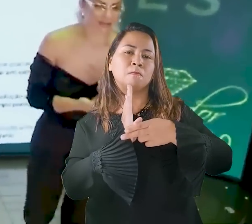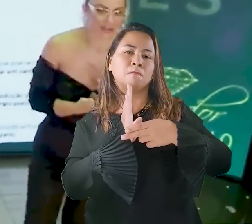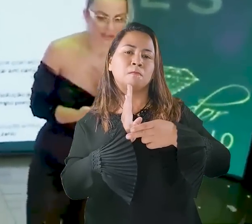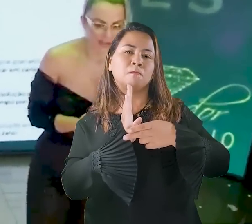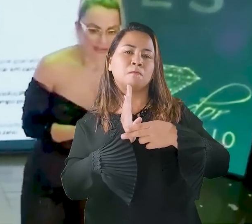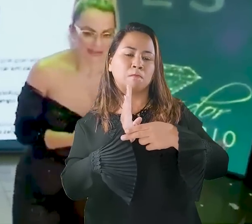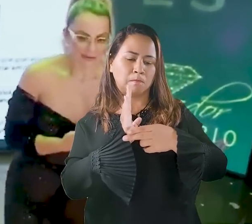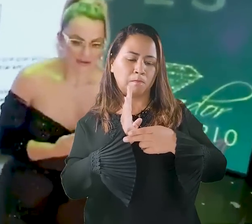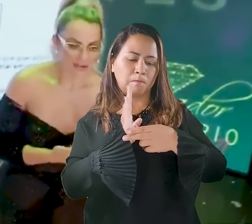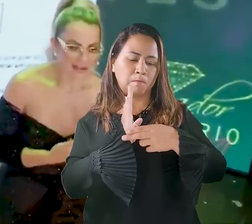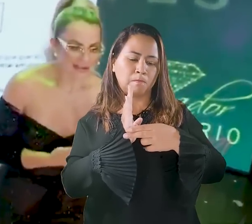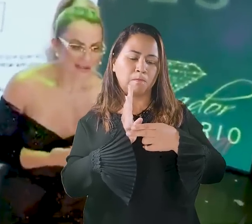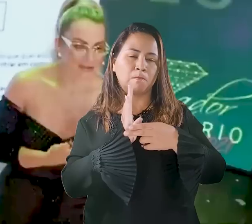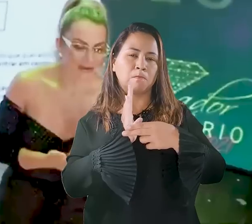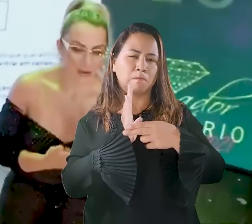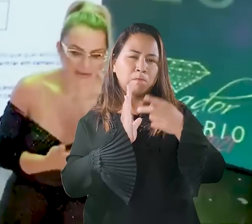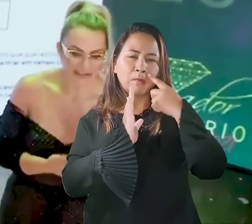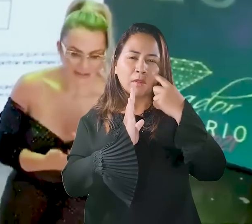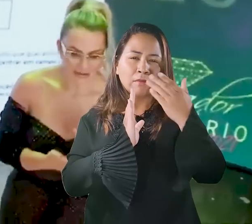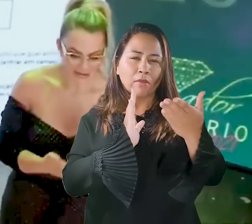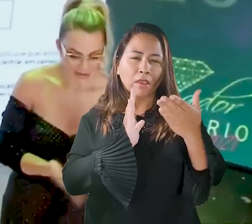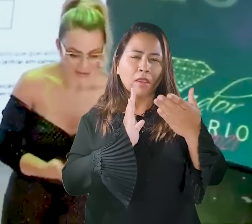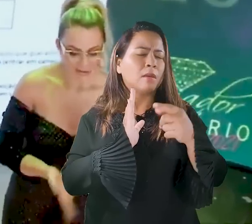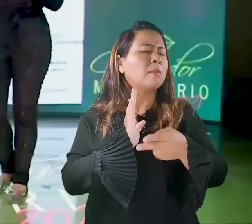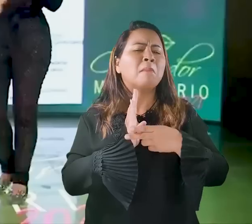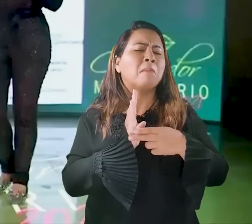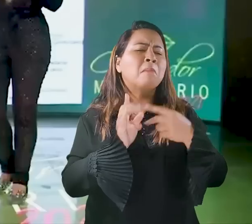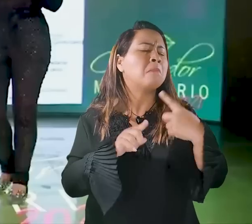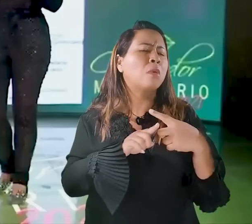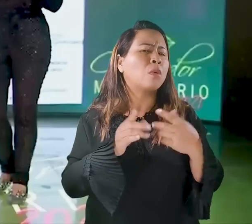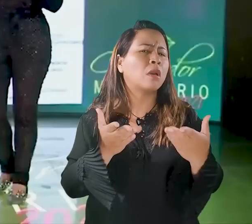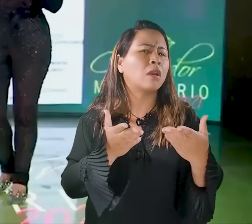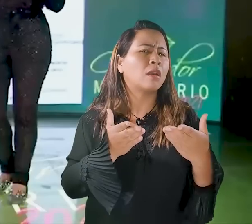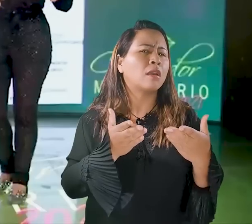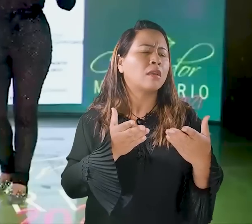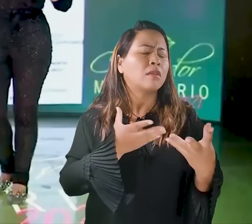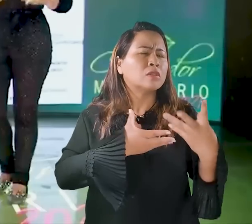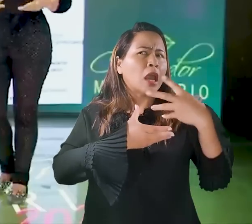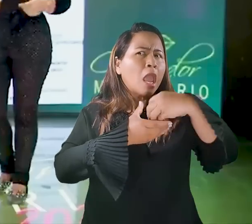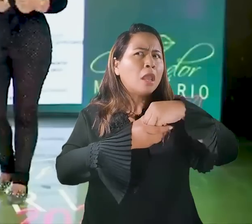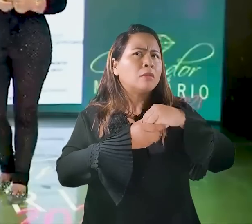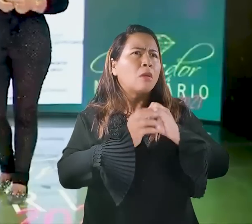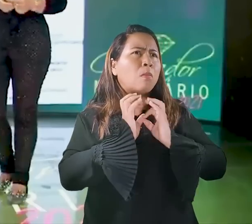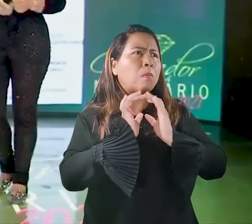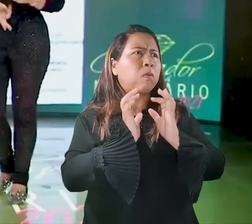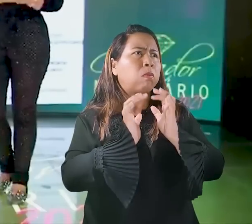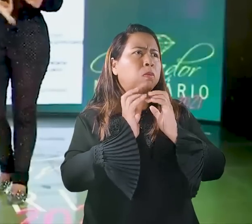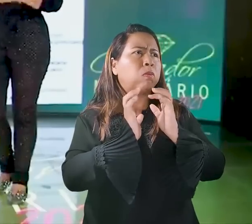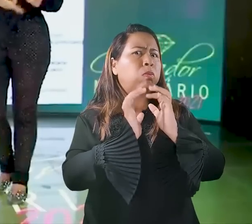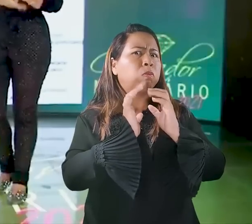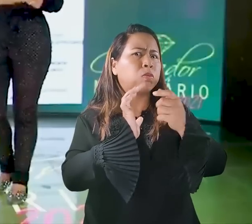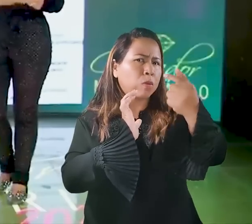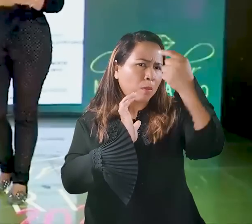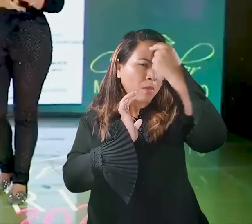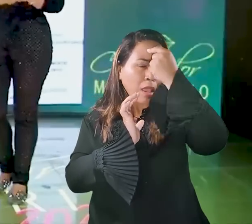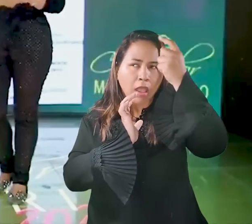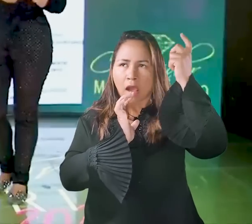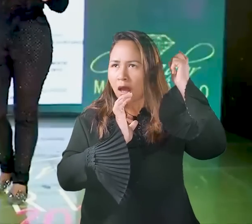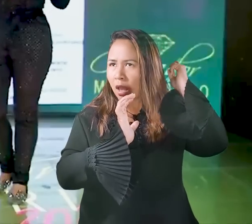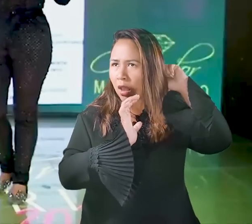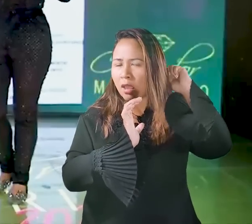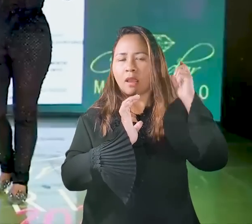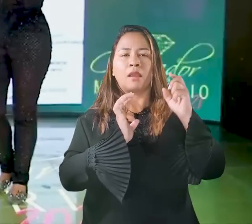gente, esse meridiano acessa o inconsciente. Por isso, quanto mais você faz a técnica, mais memória vem para limpar. Porque ele está acessando o